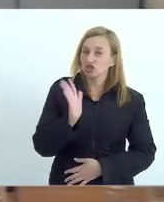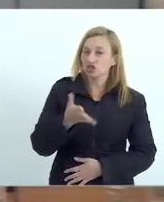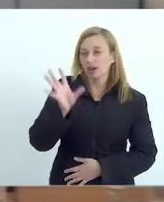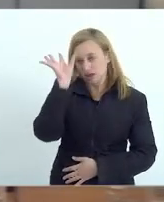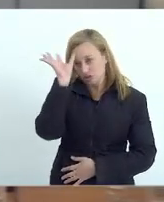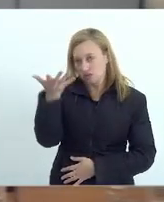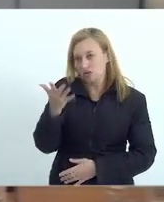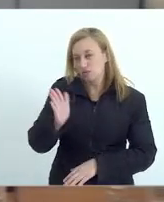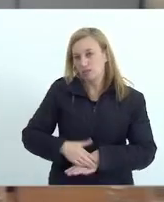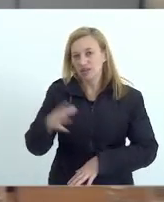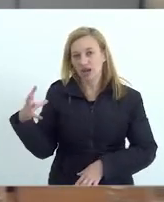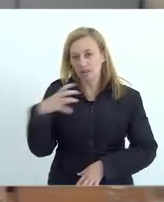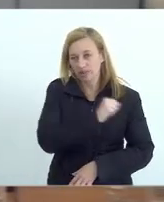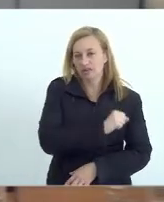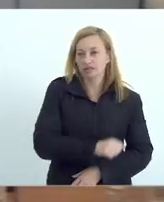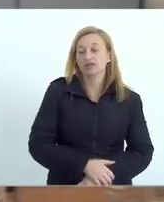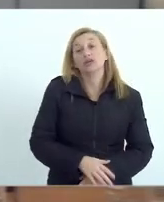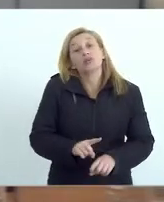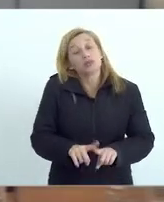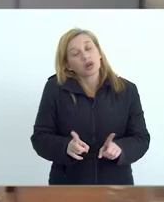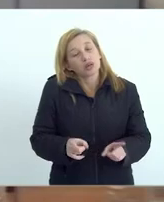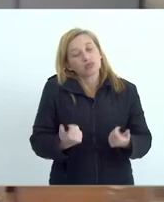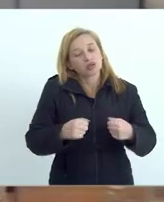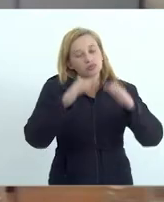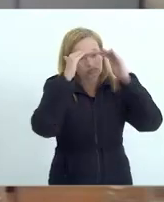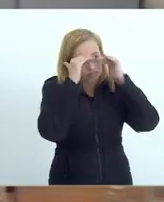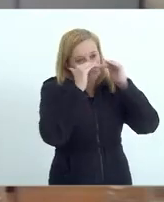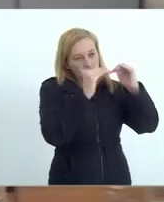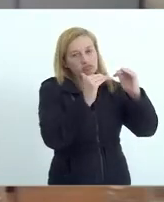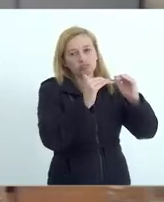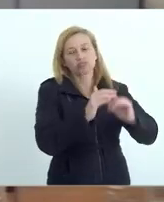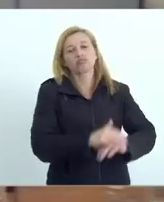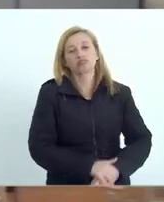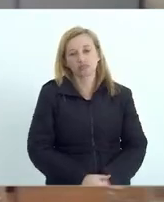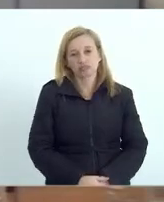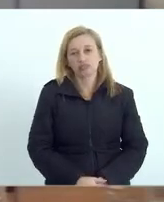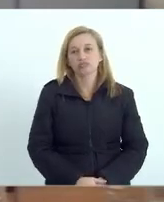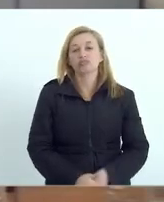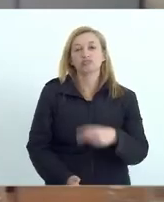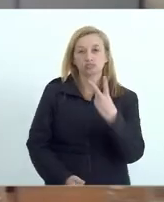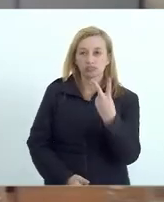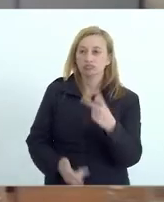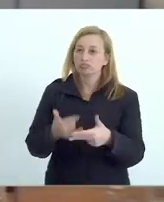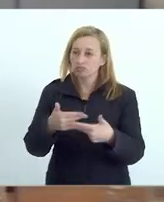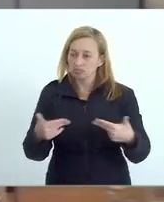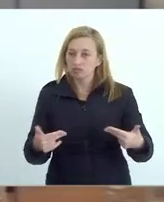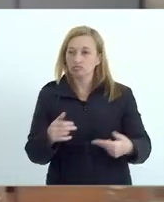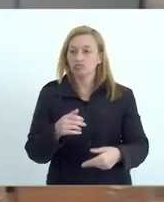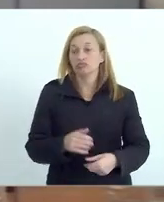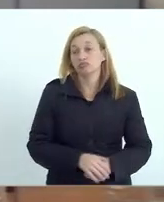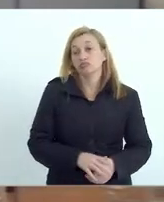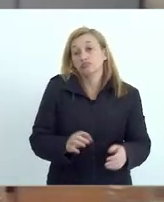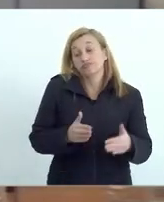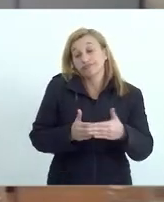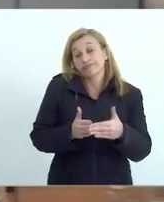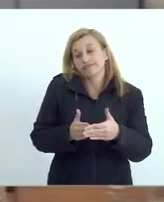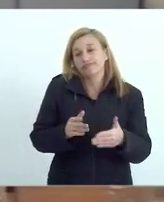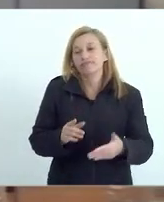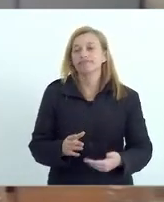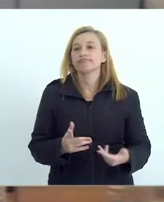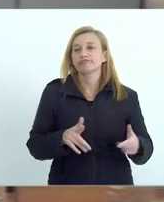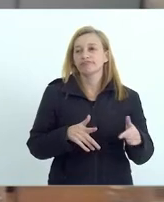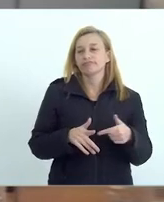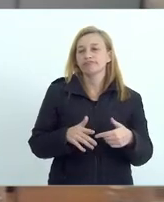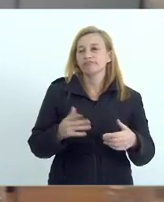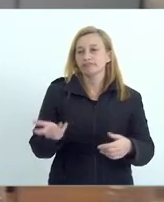ter solucionado com muito mais velocidade mas nós temos que respeitar esse essas duas variáveis que elas nos limitam